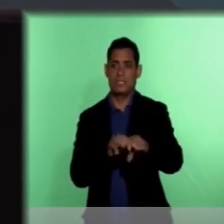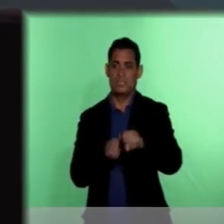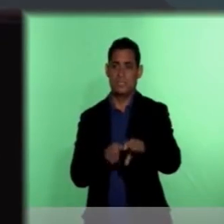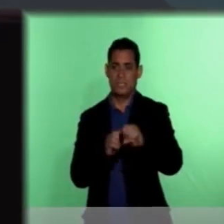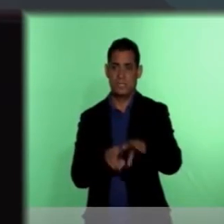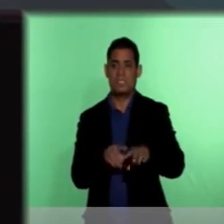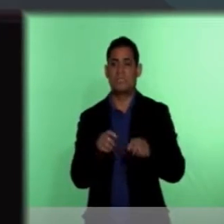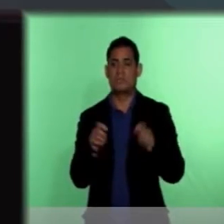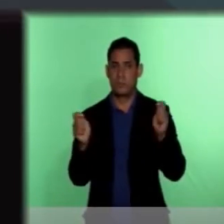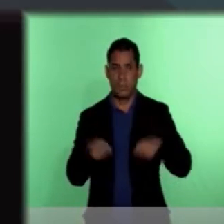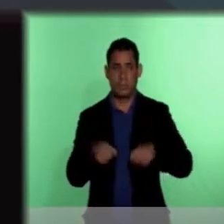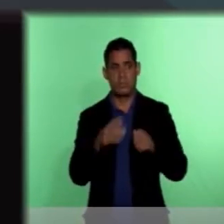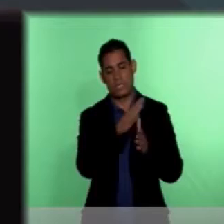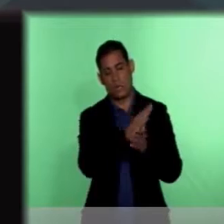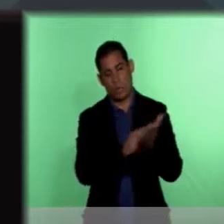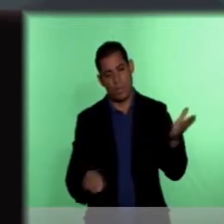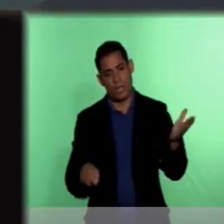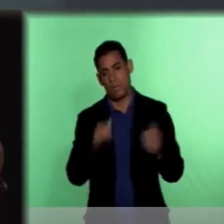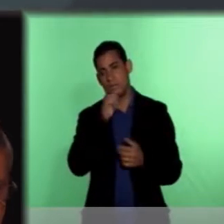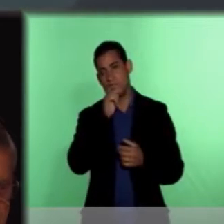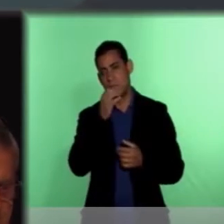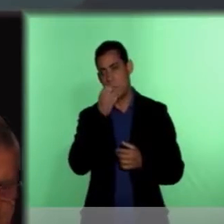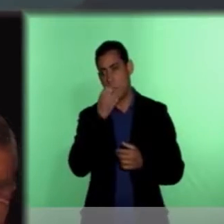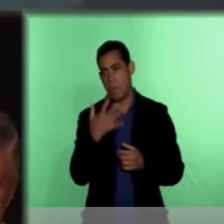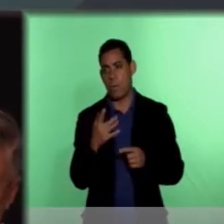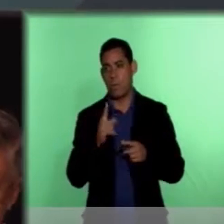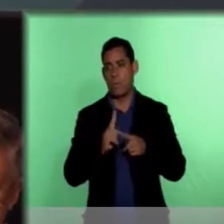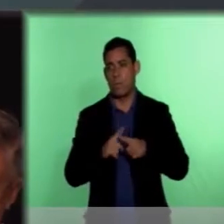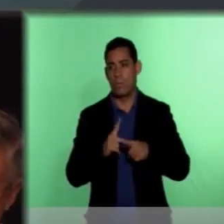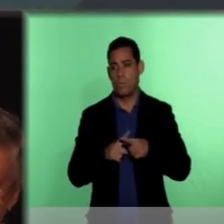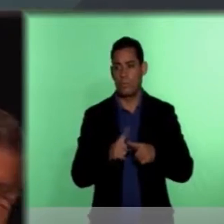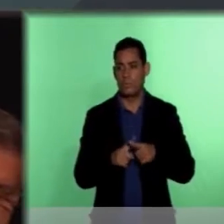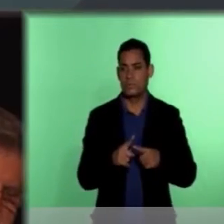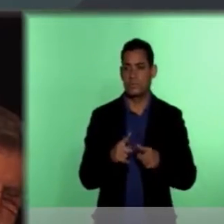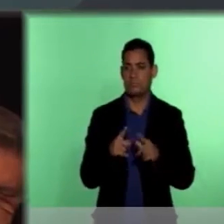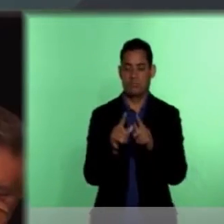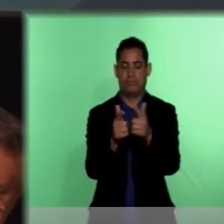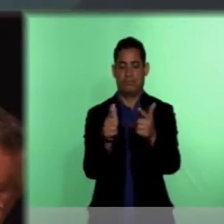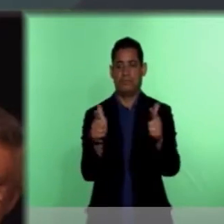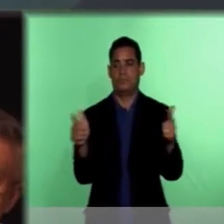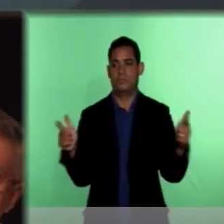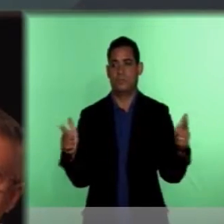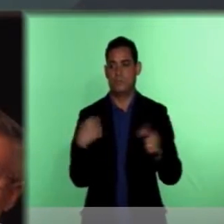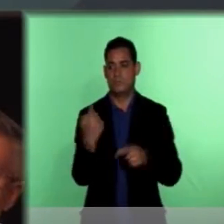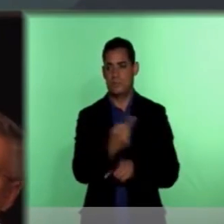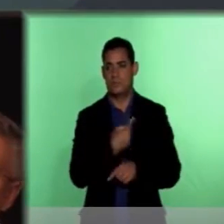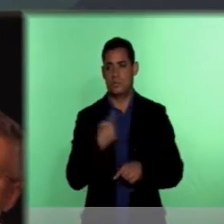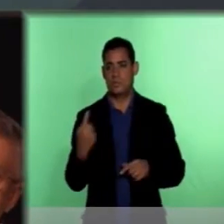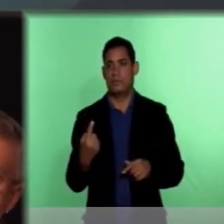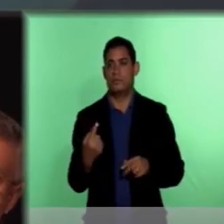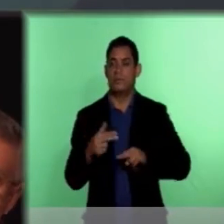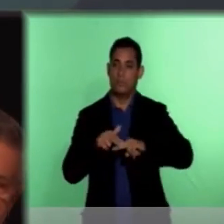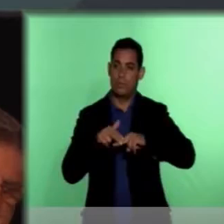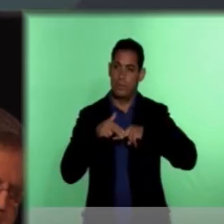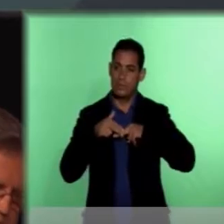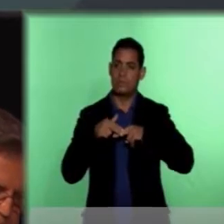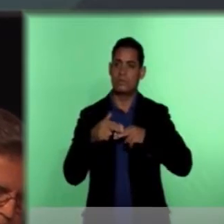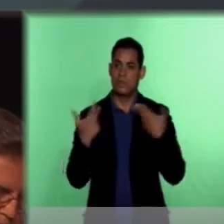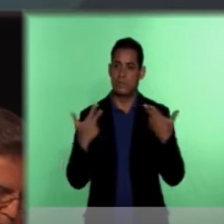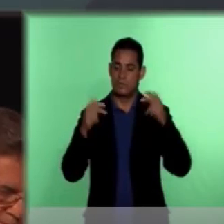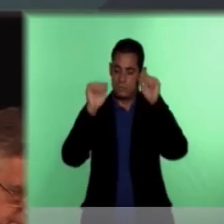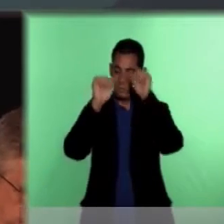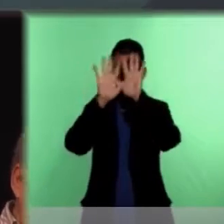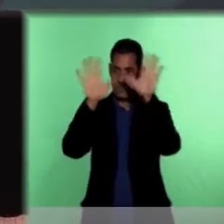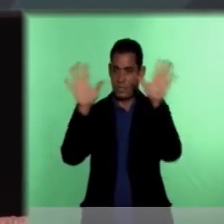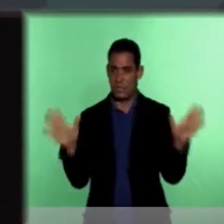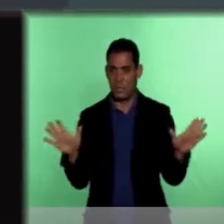ser tratado como sendo um exemplo basilar, porque já também não serve mais para eles. Então, eu queria deixar isso como